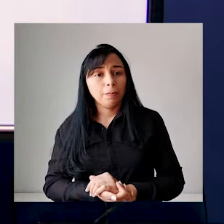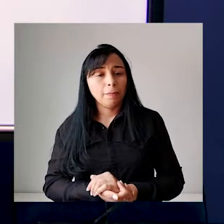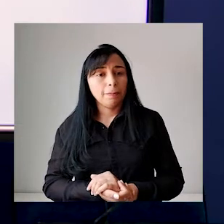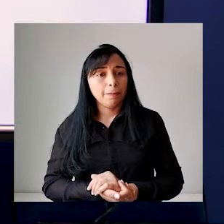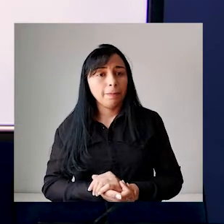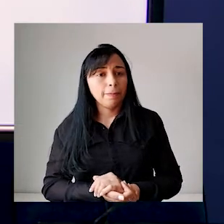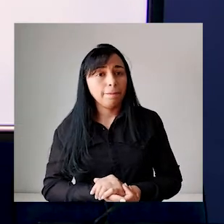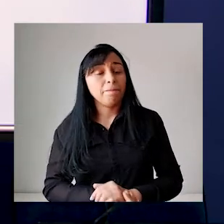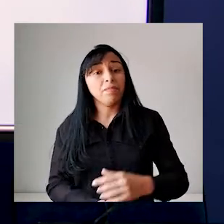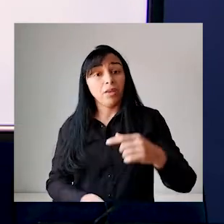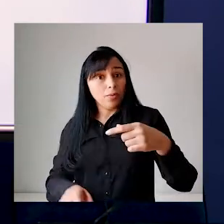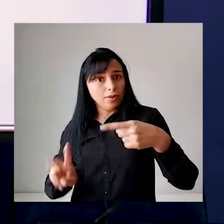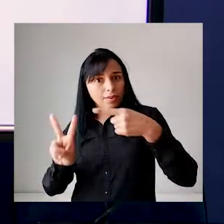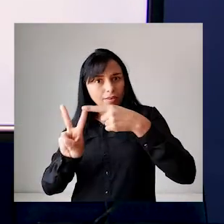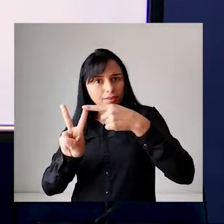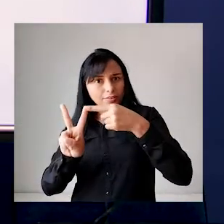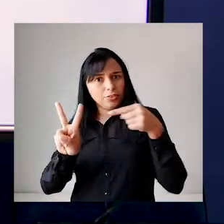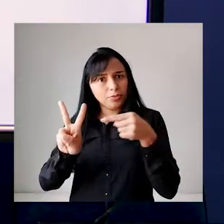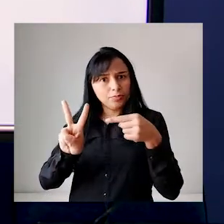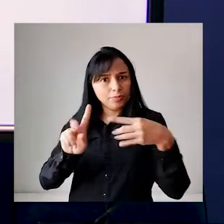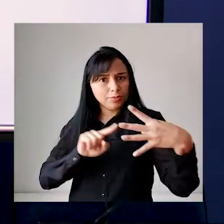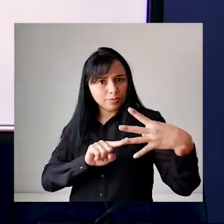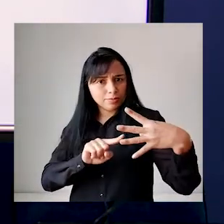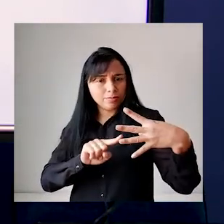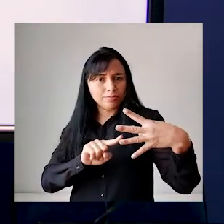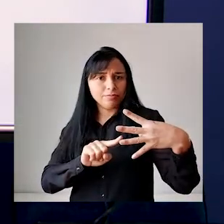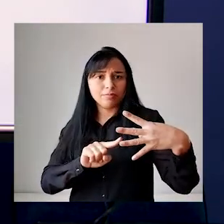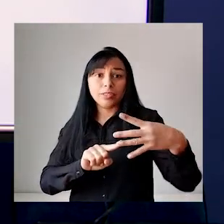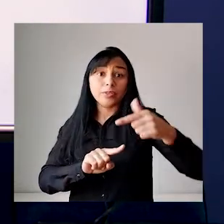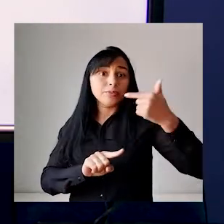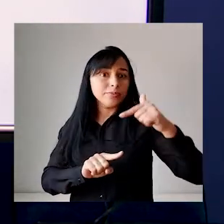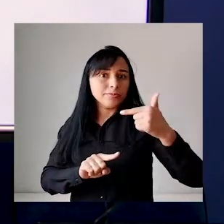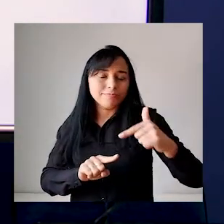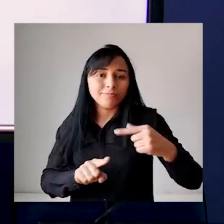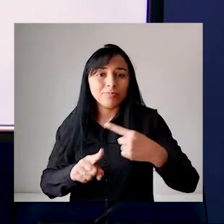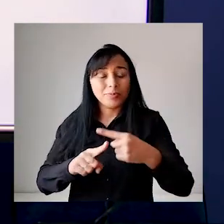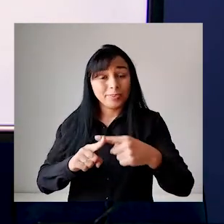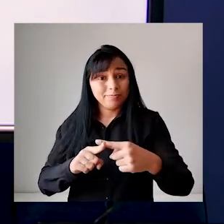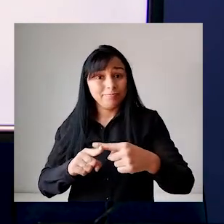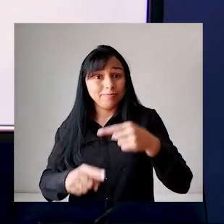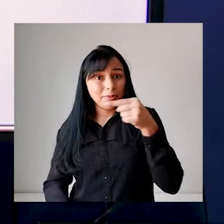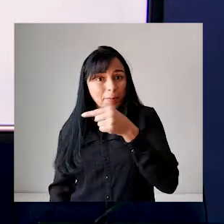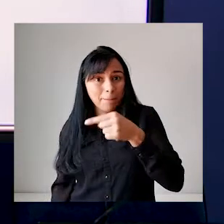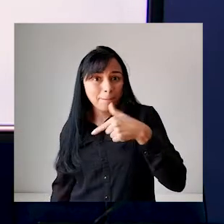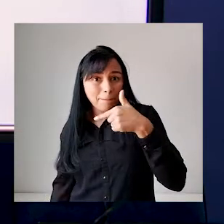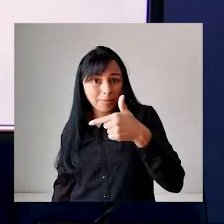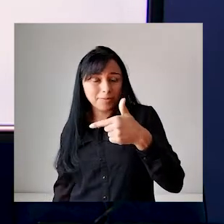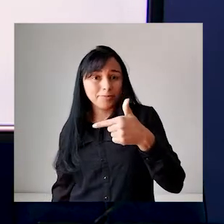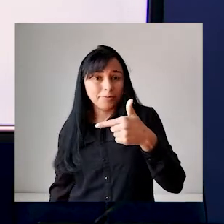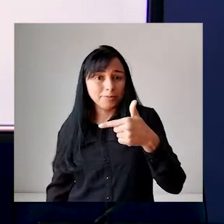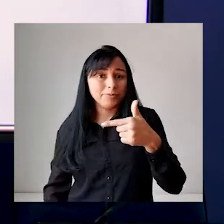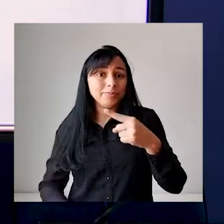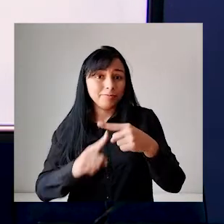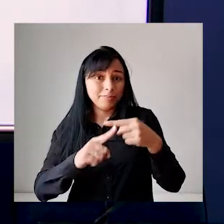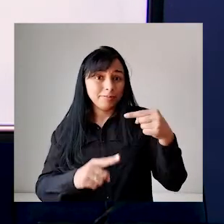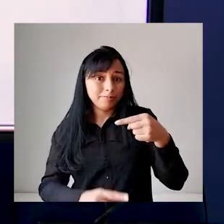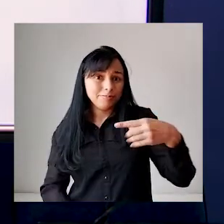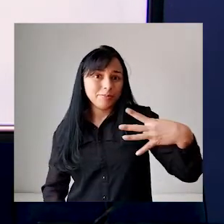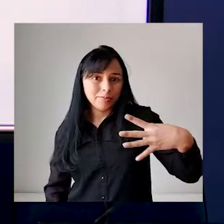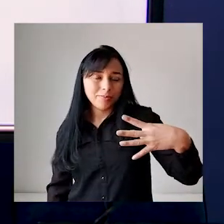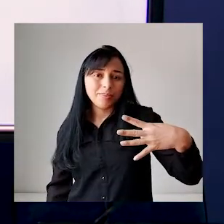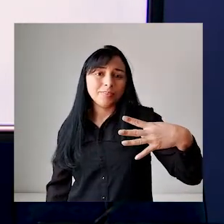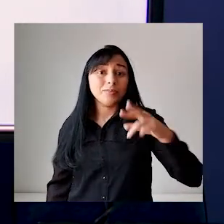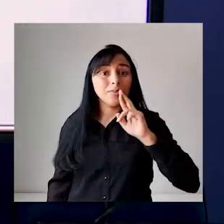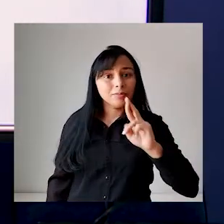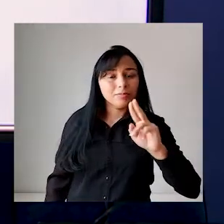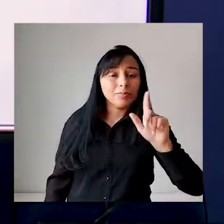quadrada de menos 4. Por quê? Porque eu tentando 2 ao quadrado é 4 e menos 2 também vai dar 4, né? Não